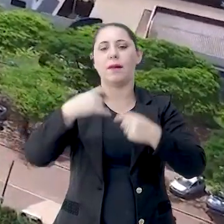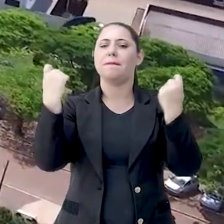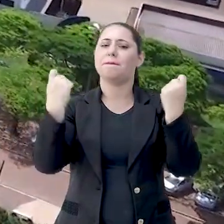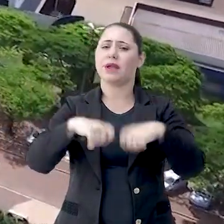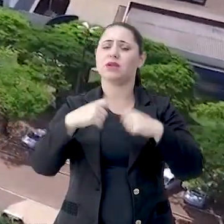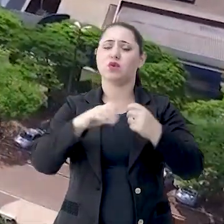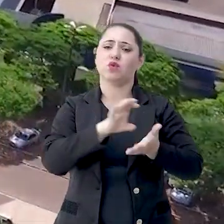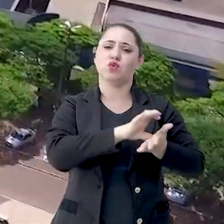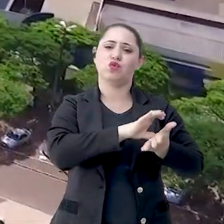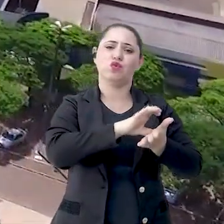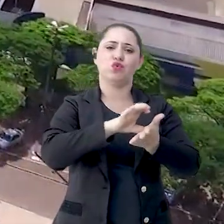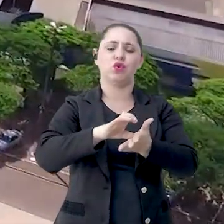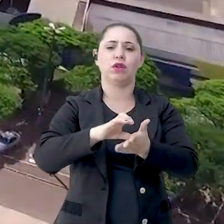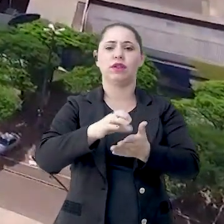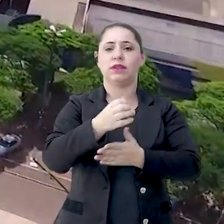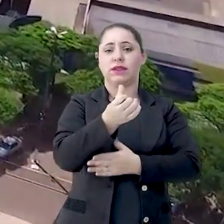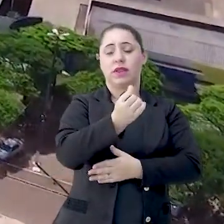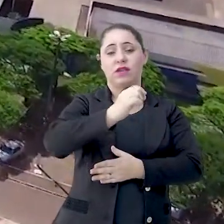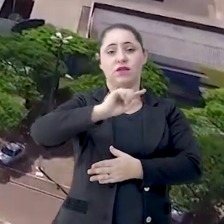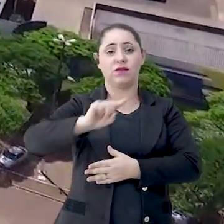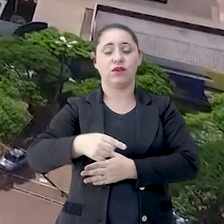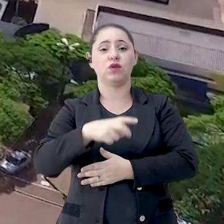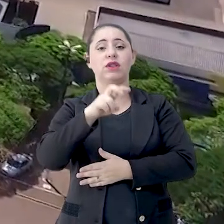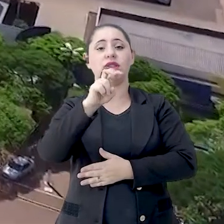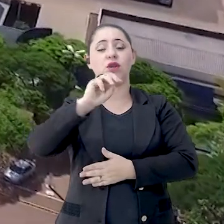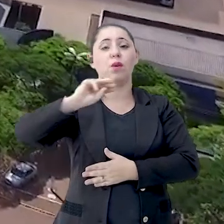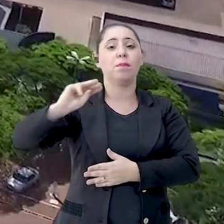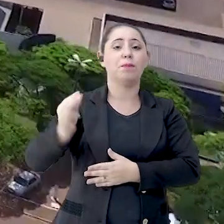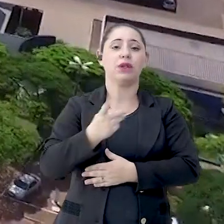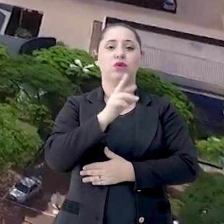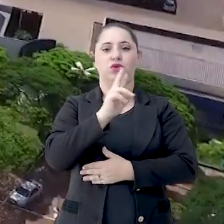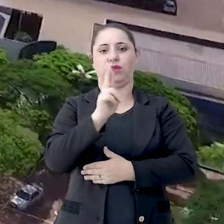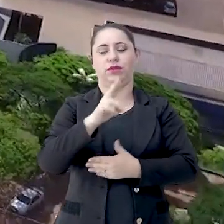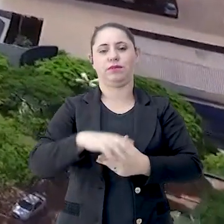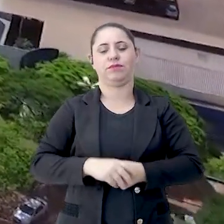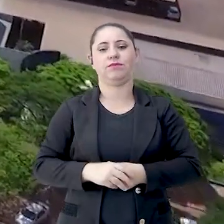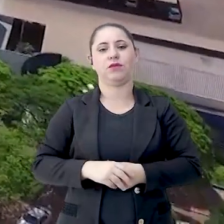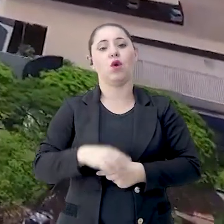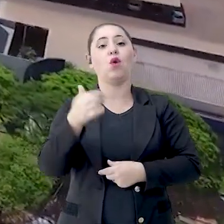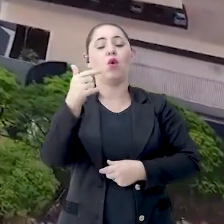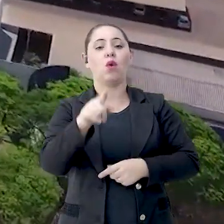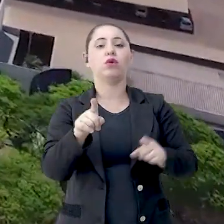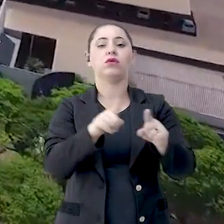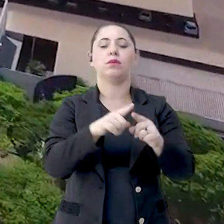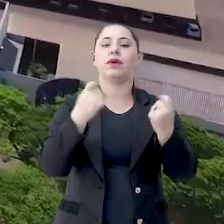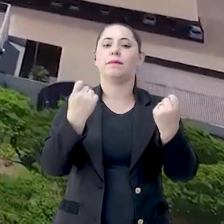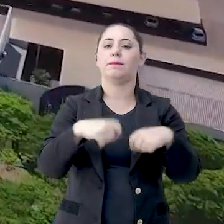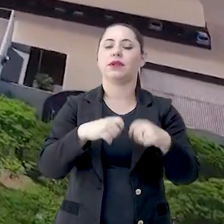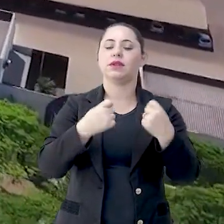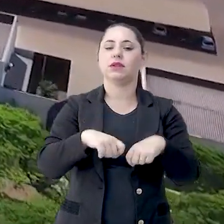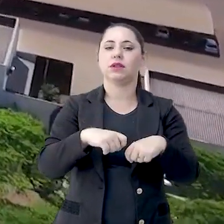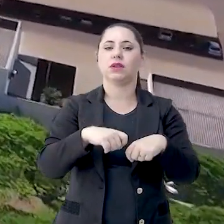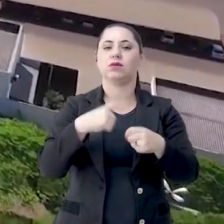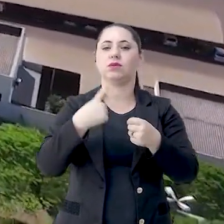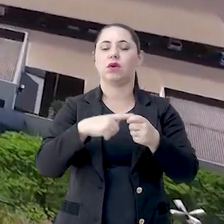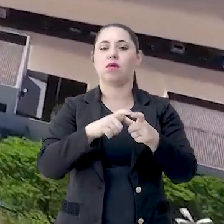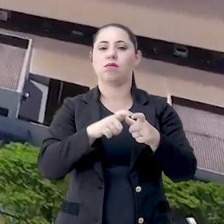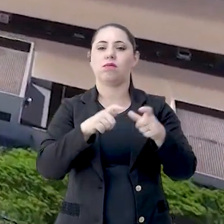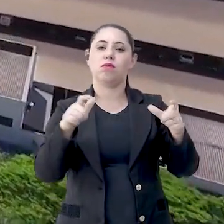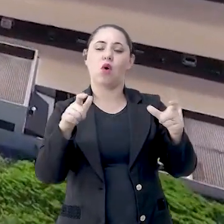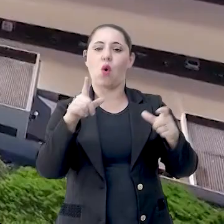do município é a ampliação do Hospital São Mateus, investimento que exigirá